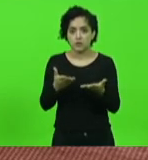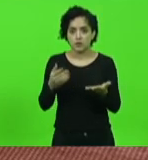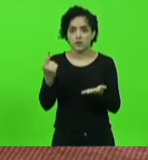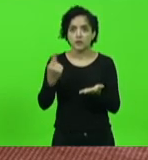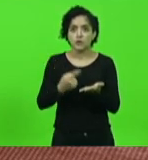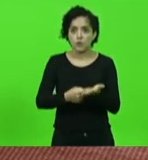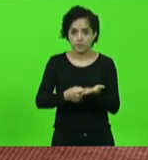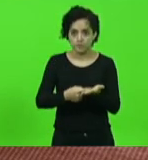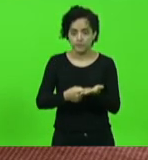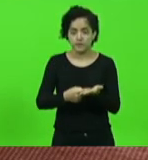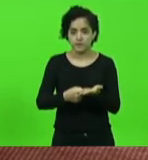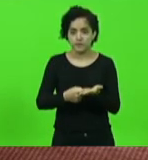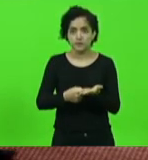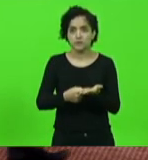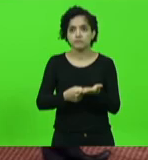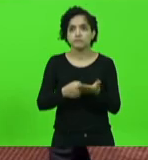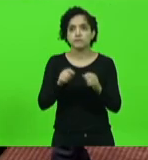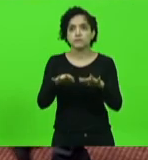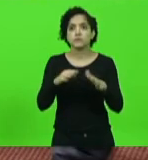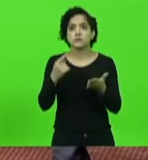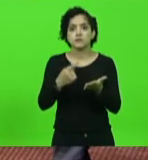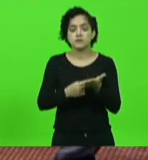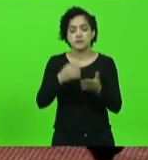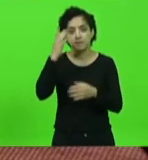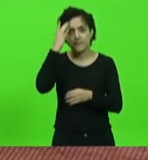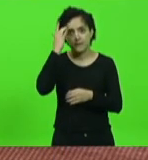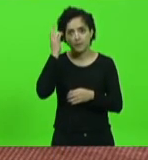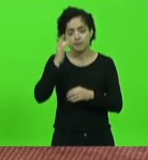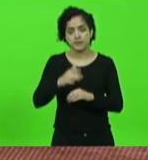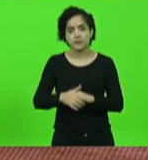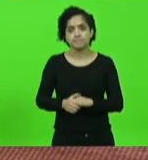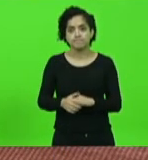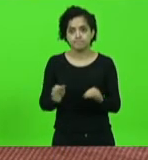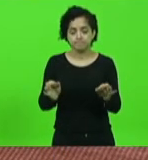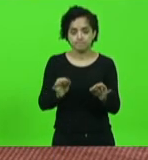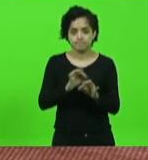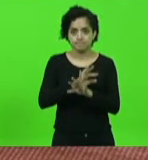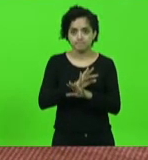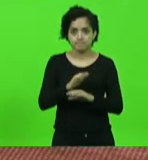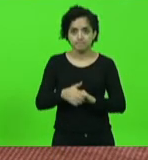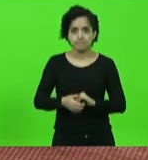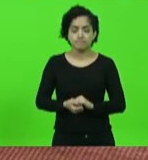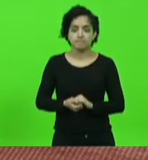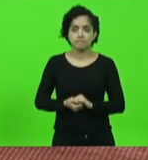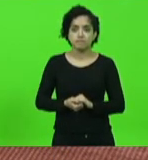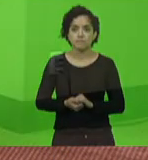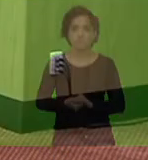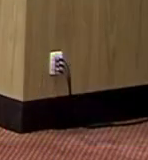outra sessão ordinária para amanhã no horário regimental. Está encerrada a presente sessão.